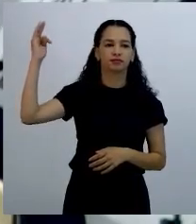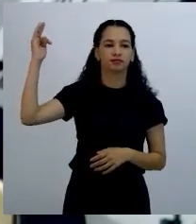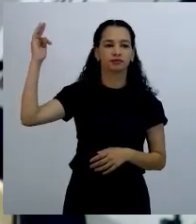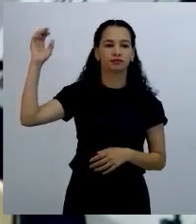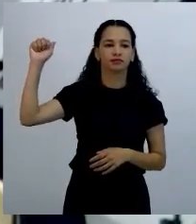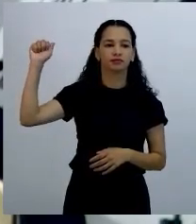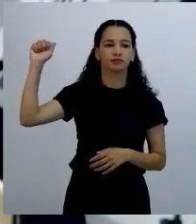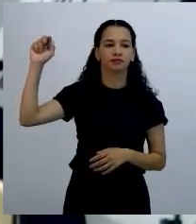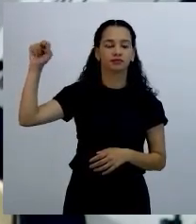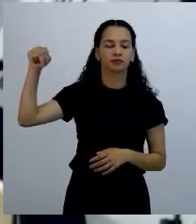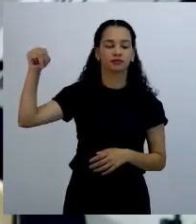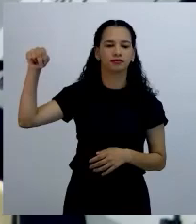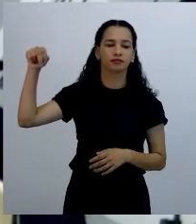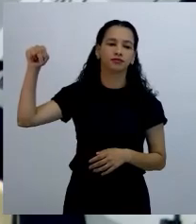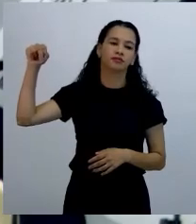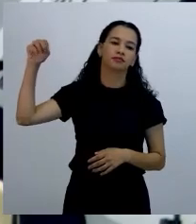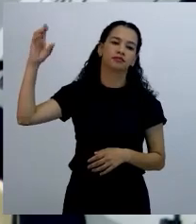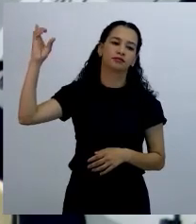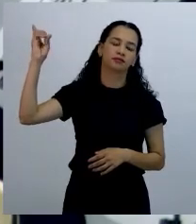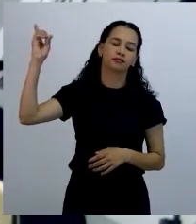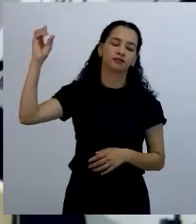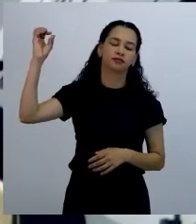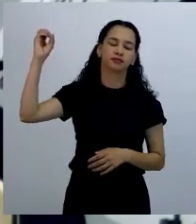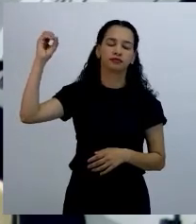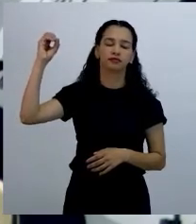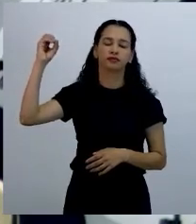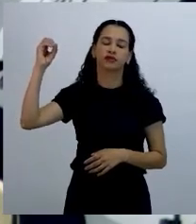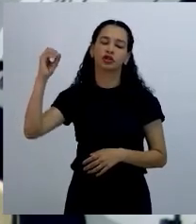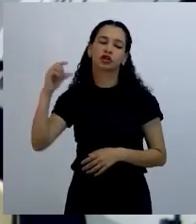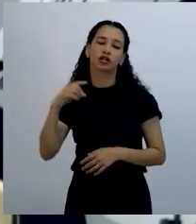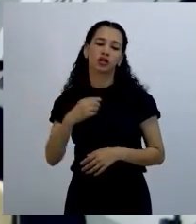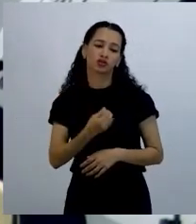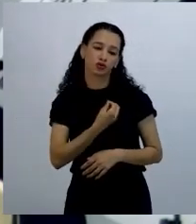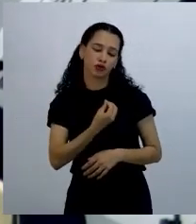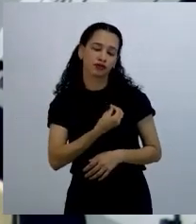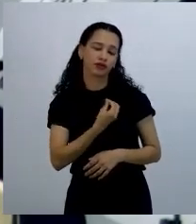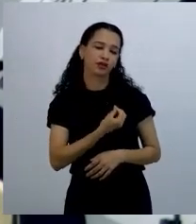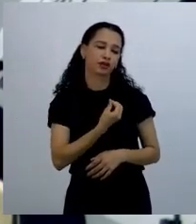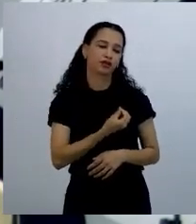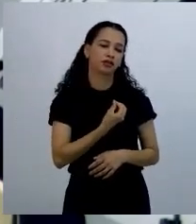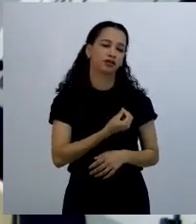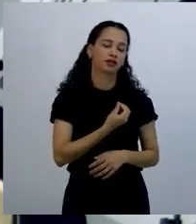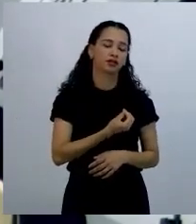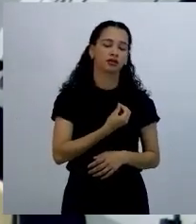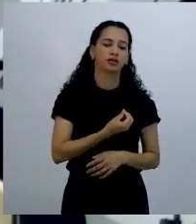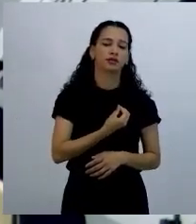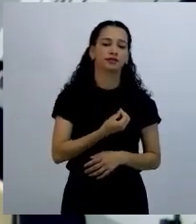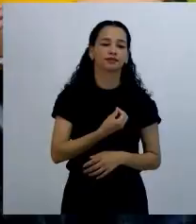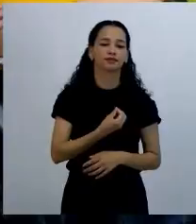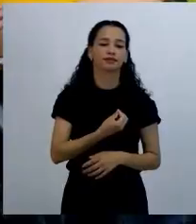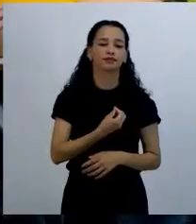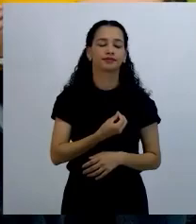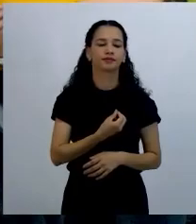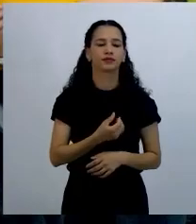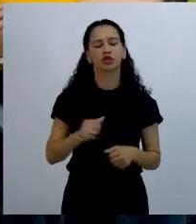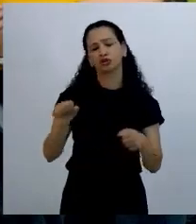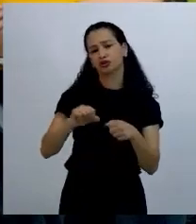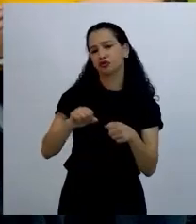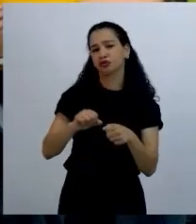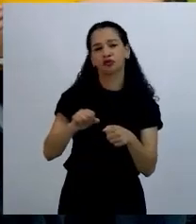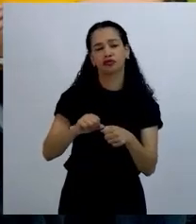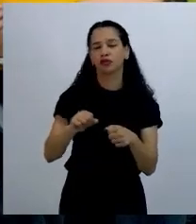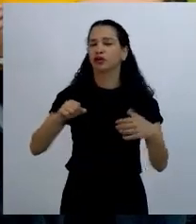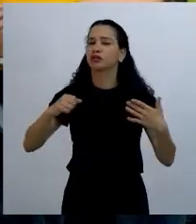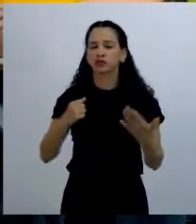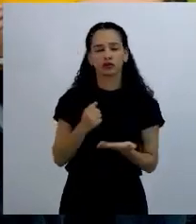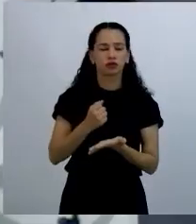se afastou você deixou você não fez você não contribuiu mas as portas da igreja não se fecharam sabe porque porque